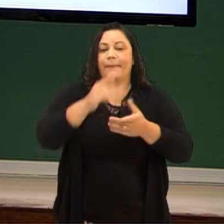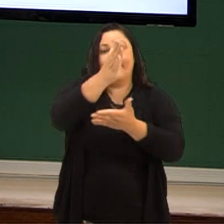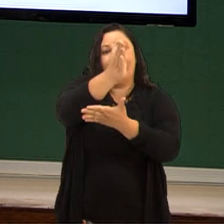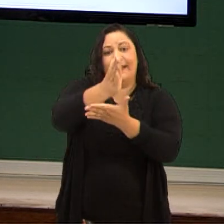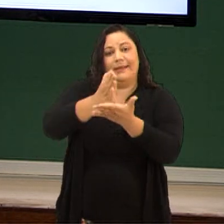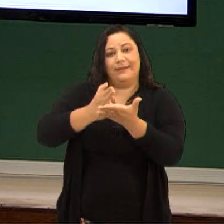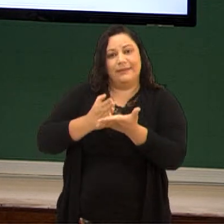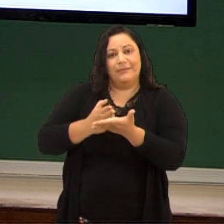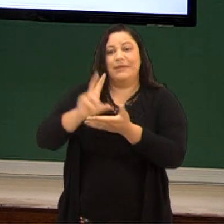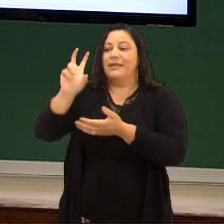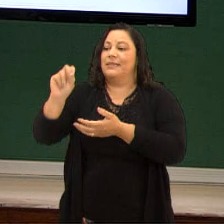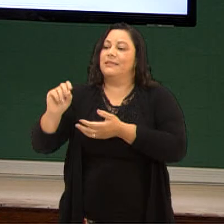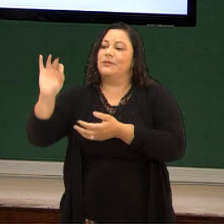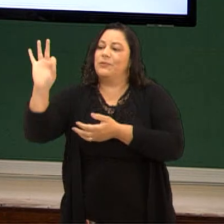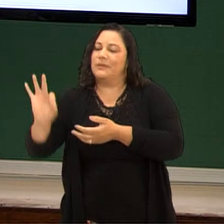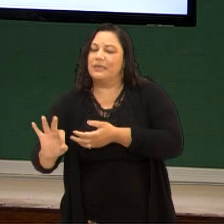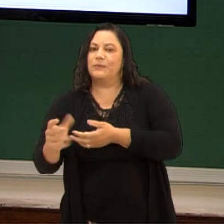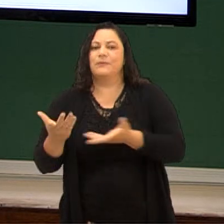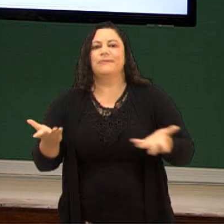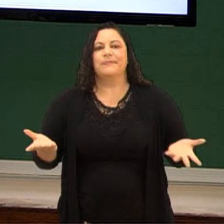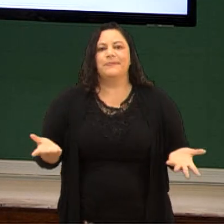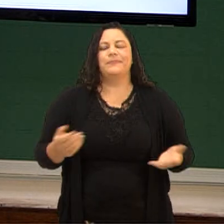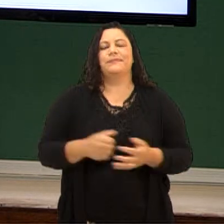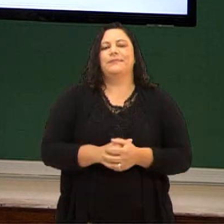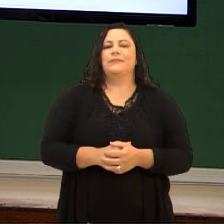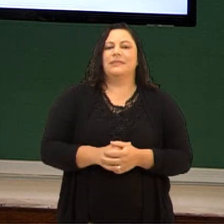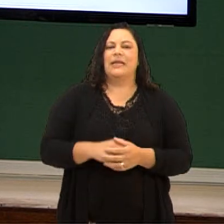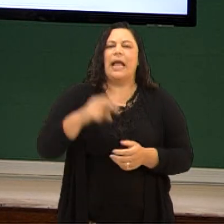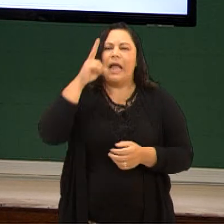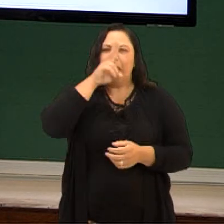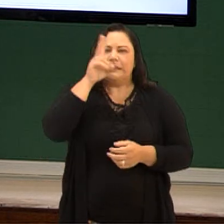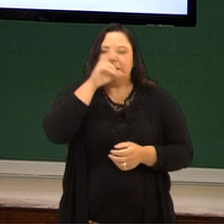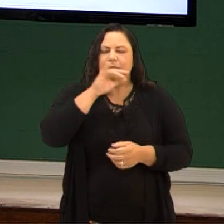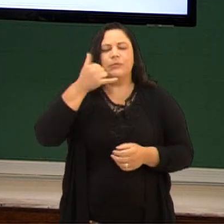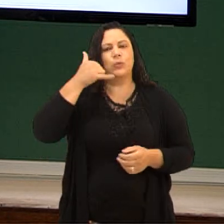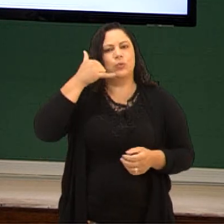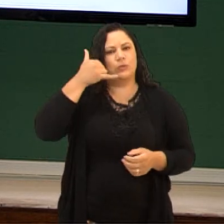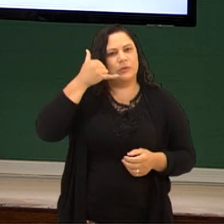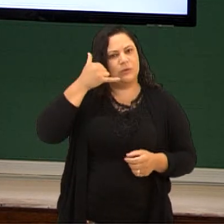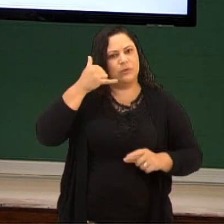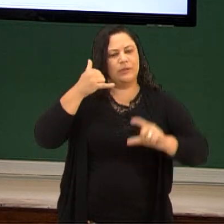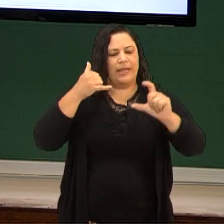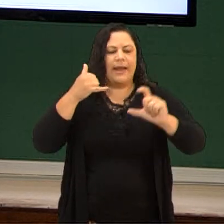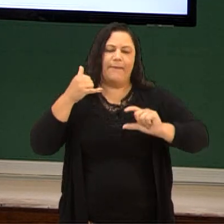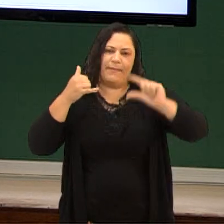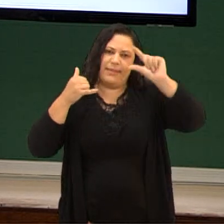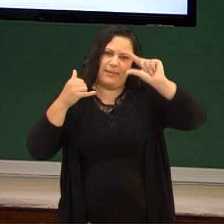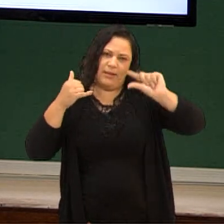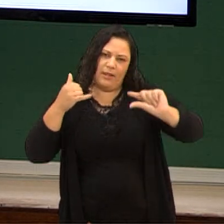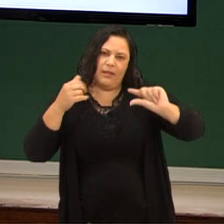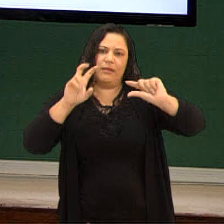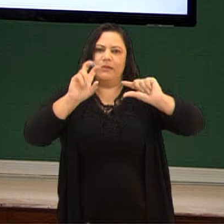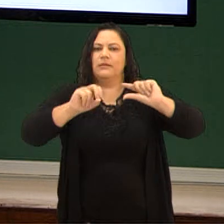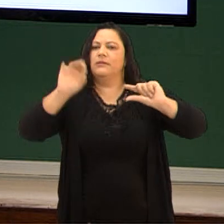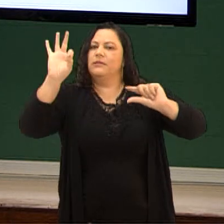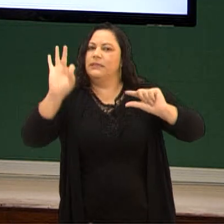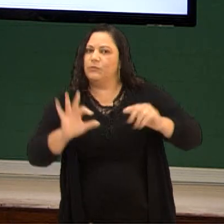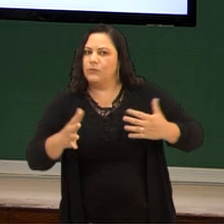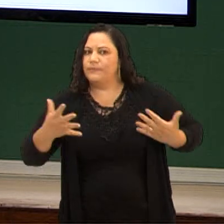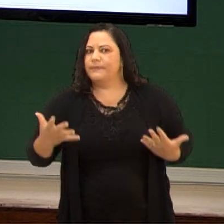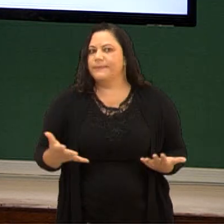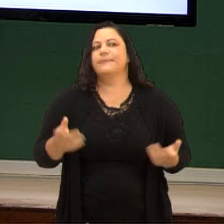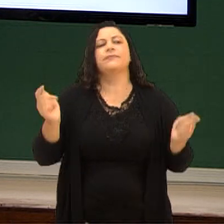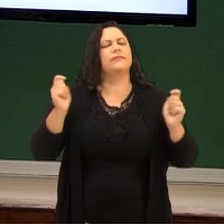tinha 50%, a carga do celular, metade da carga. Então, aqui, posso utilizar da mesma forma. Então,